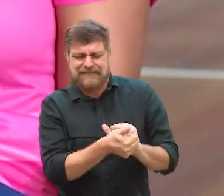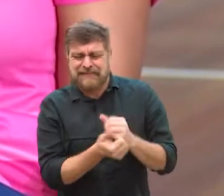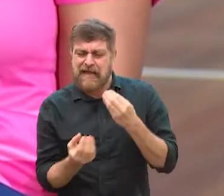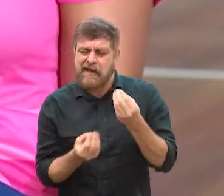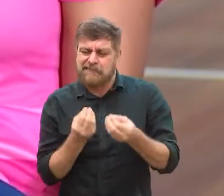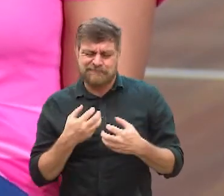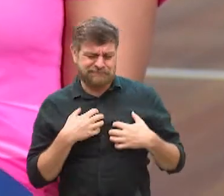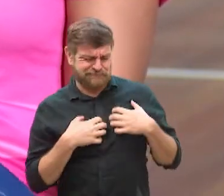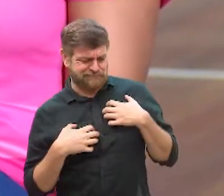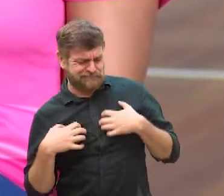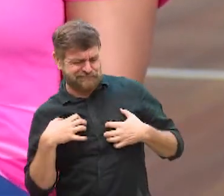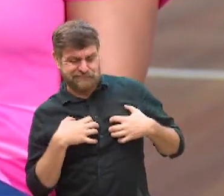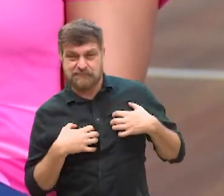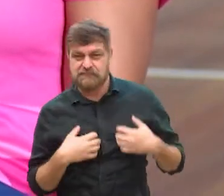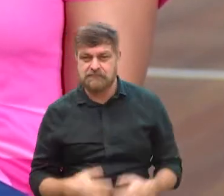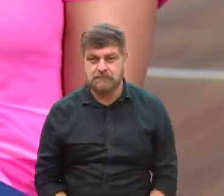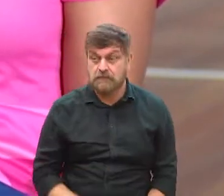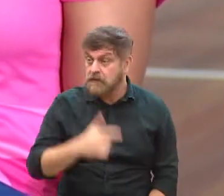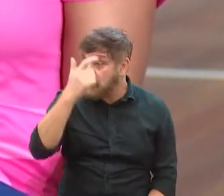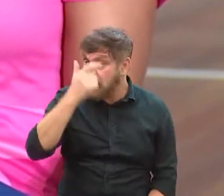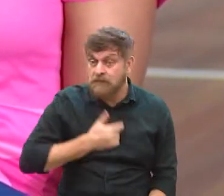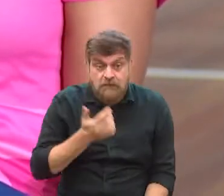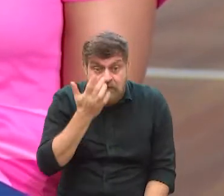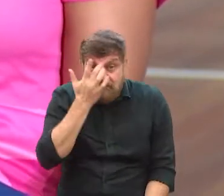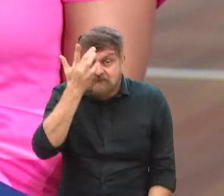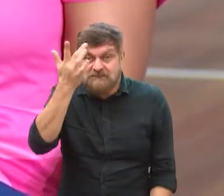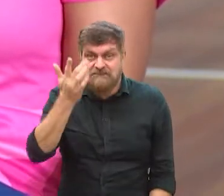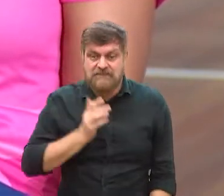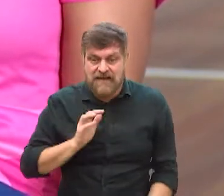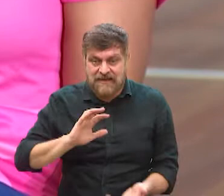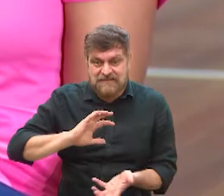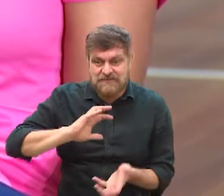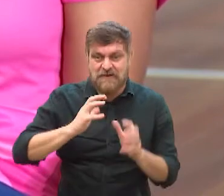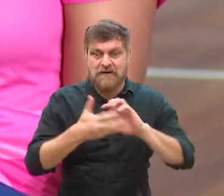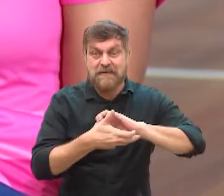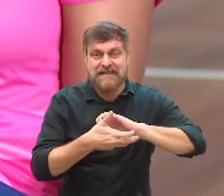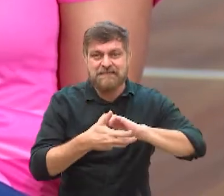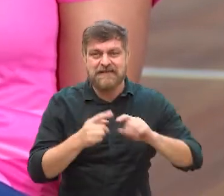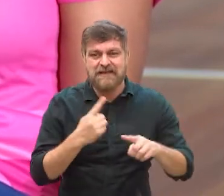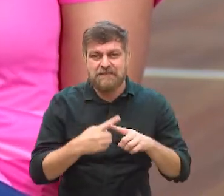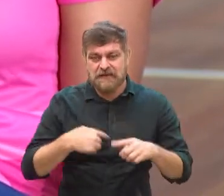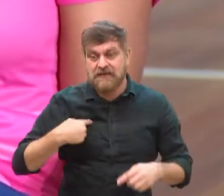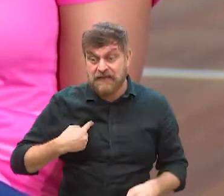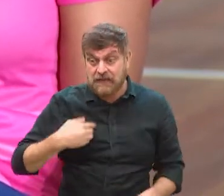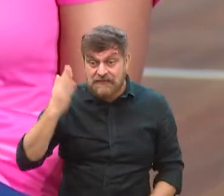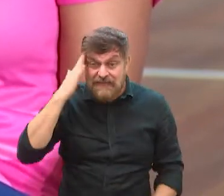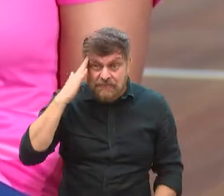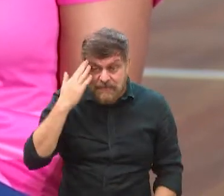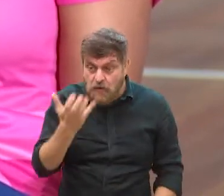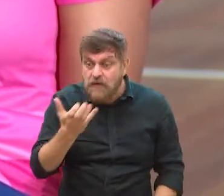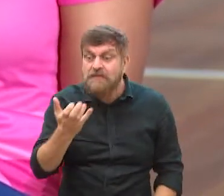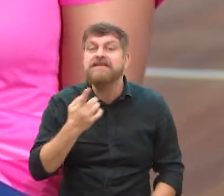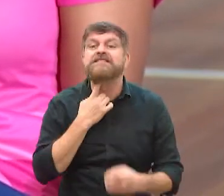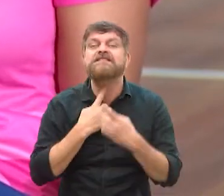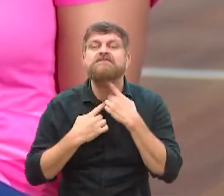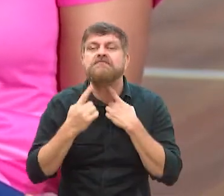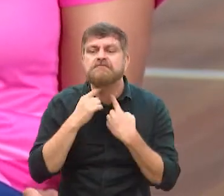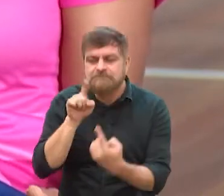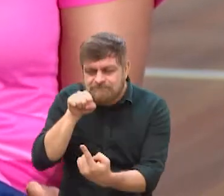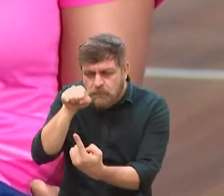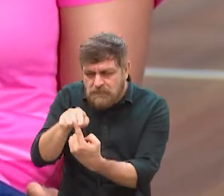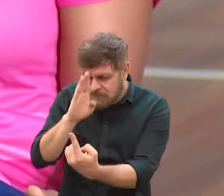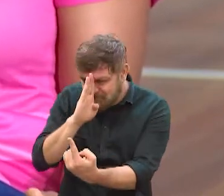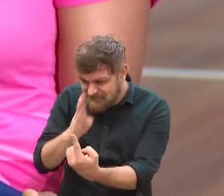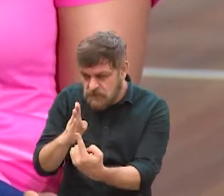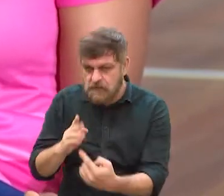atleta? Então, eu me adaptei muito fácil, porque eu já tinha certeza do que eu queria, né? E eu não tenho